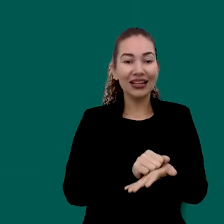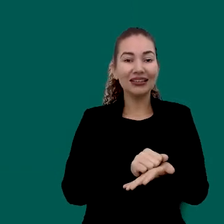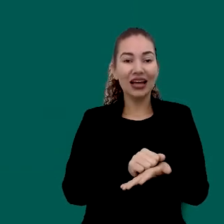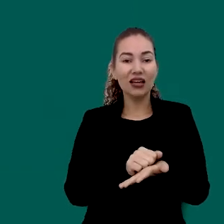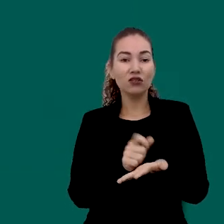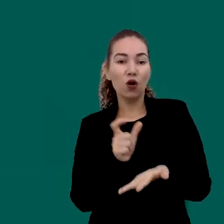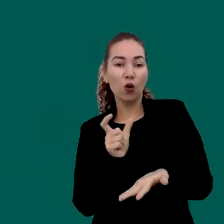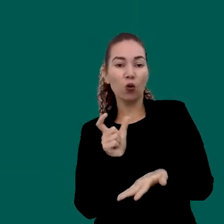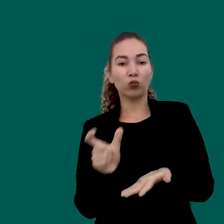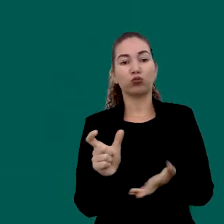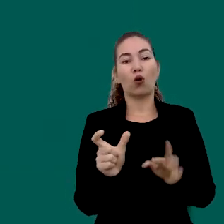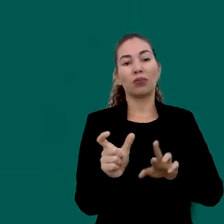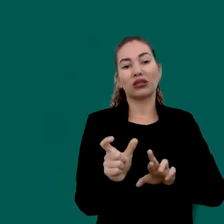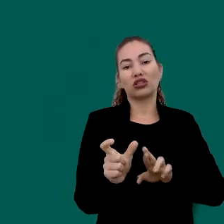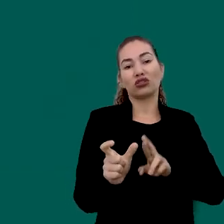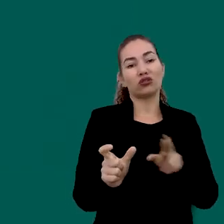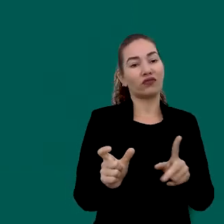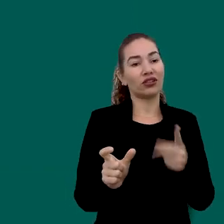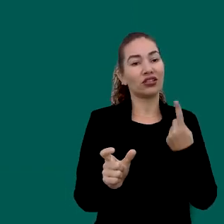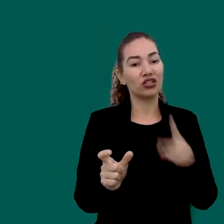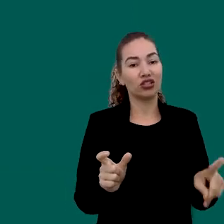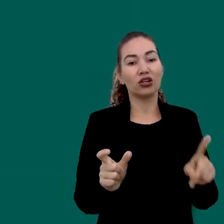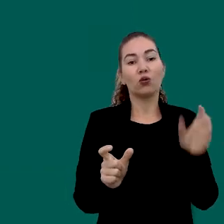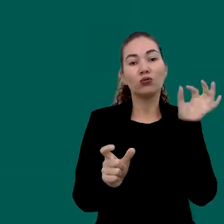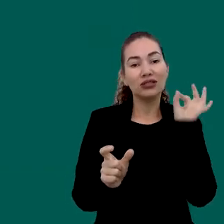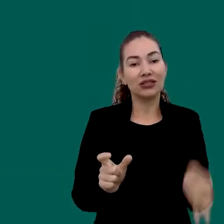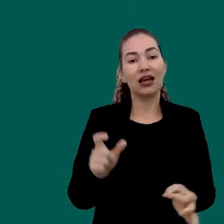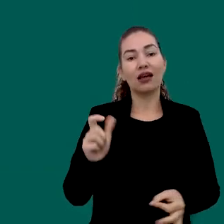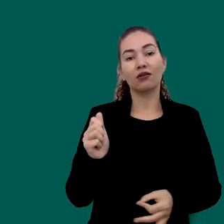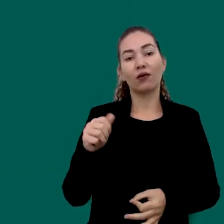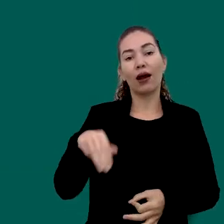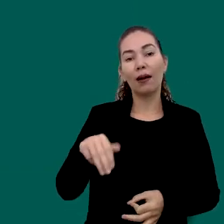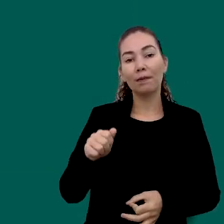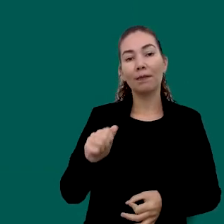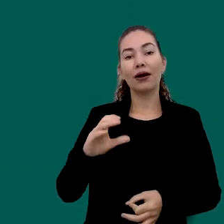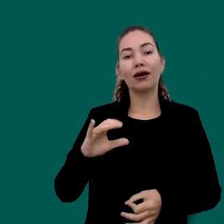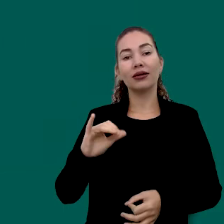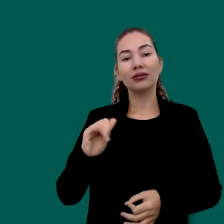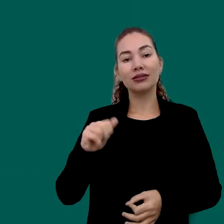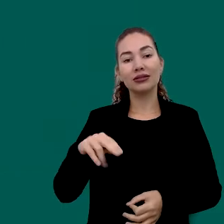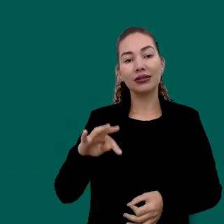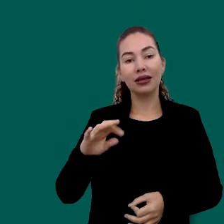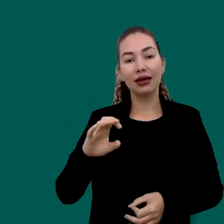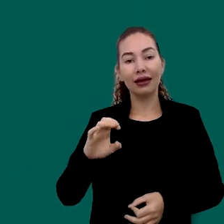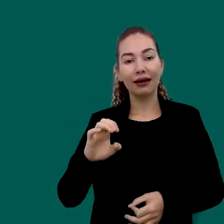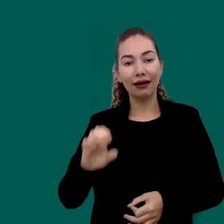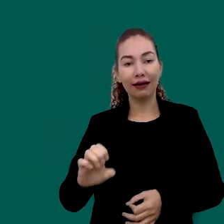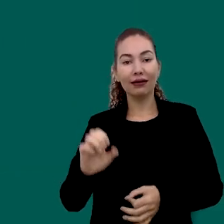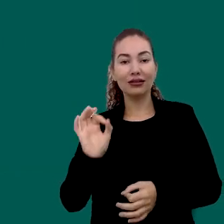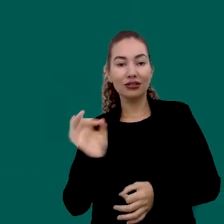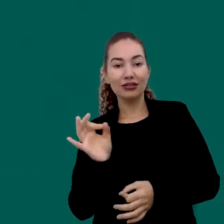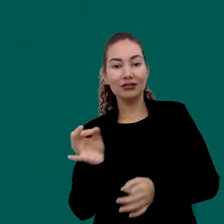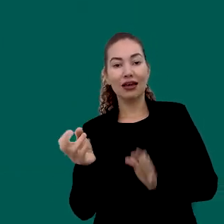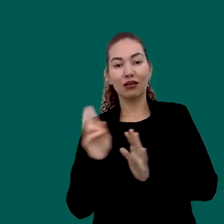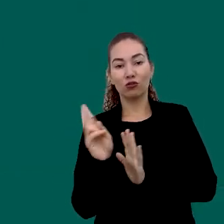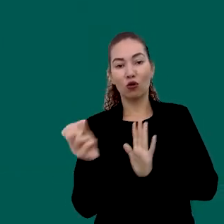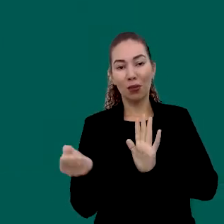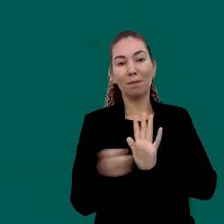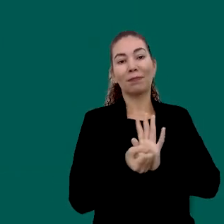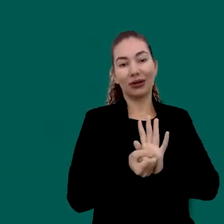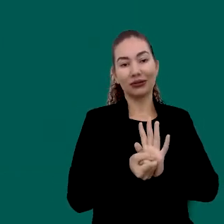AMA.G. tipo, não colocando amaciante, girando o sol, tudo certinho, e o Google Shop acaba não fazendo essa leitura.